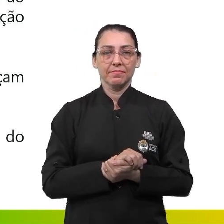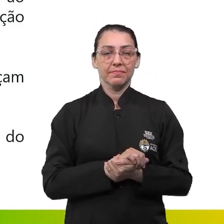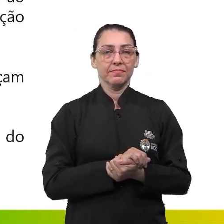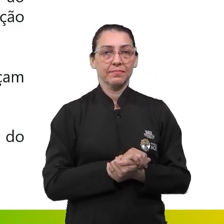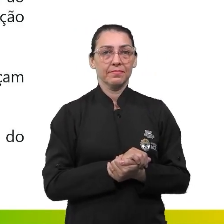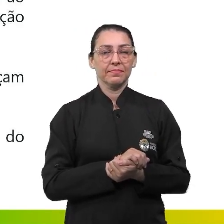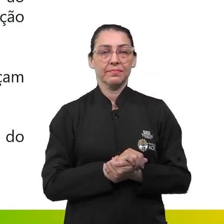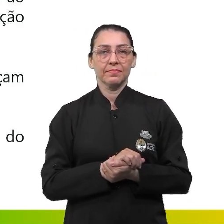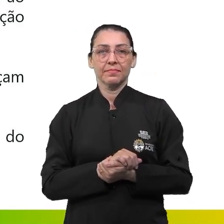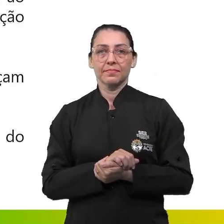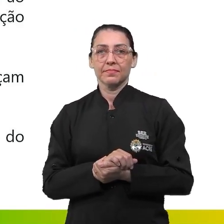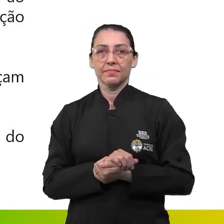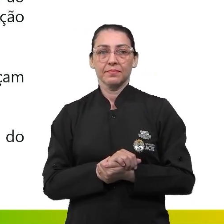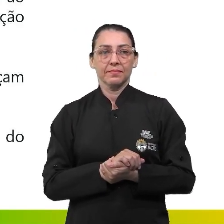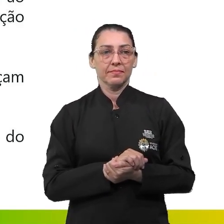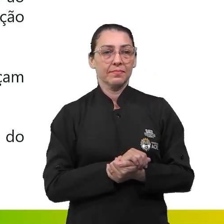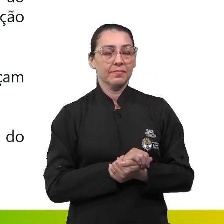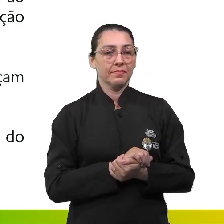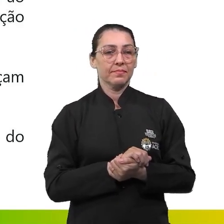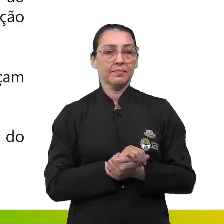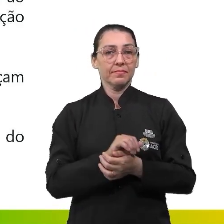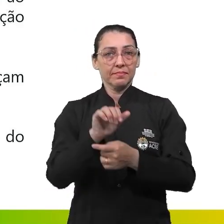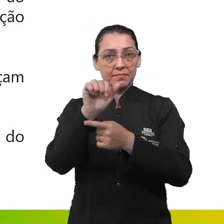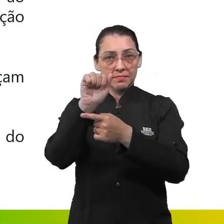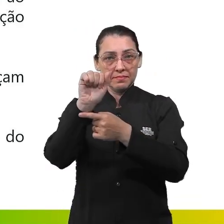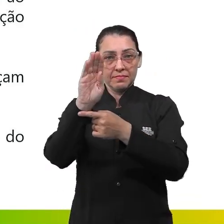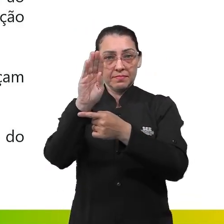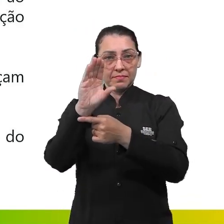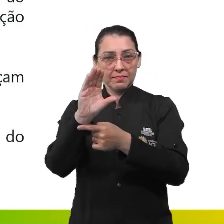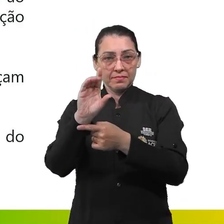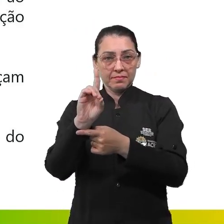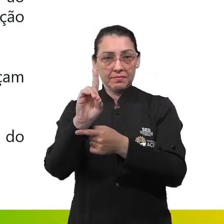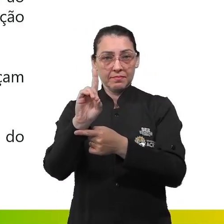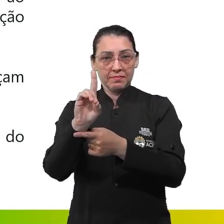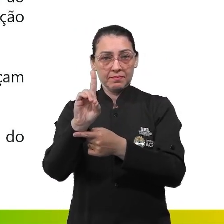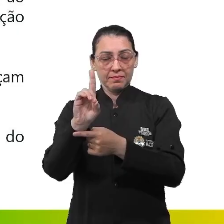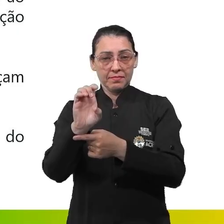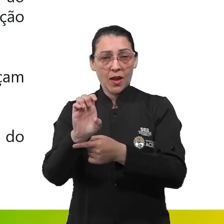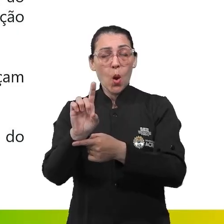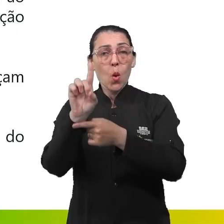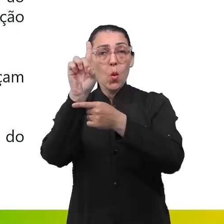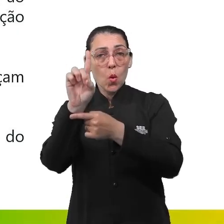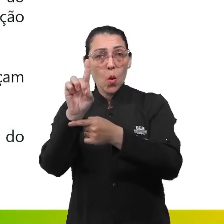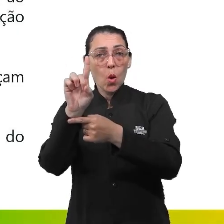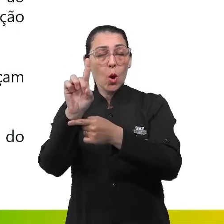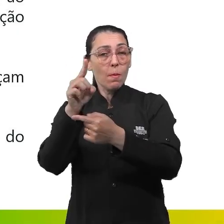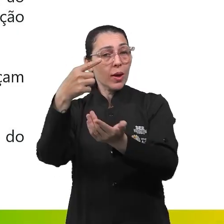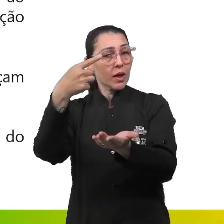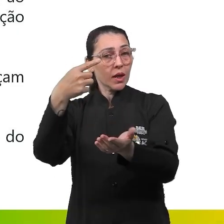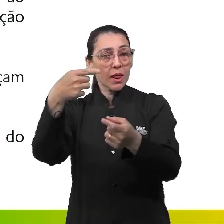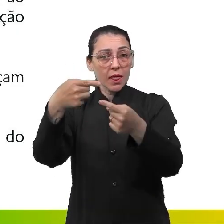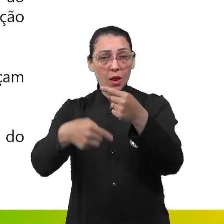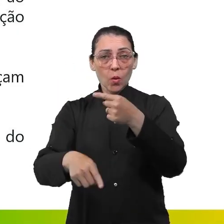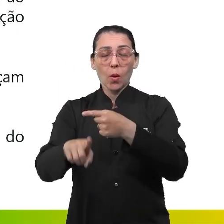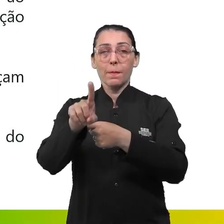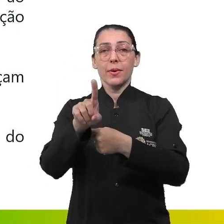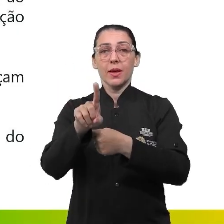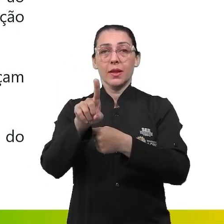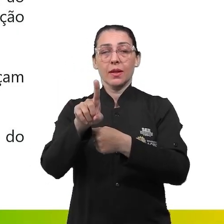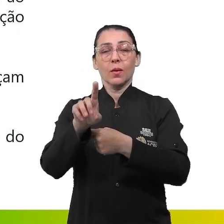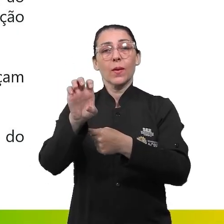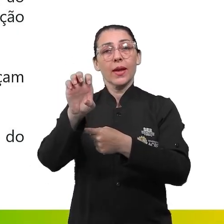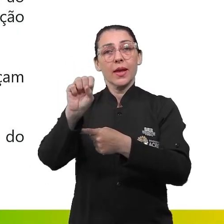incorreta, ou seja, dessas alternativas existe apenas uma que não está de acordo com os